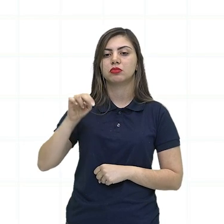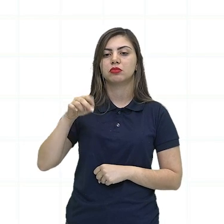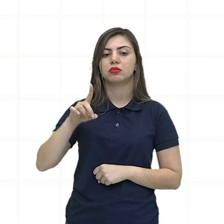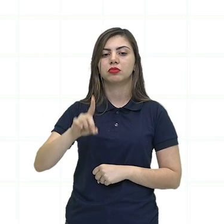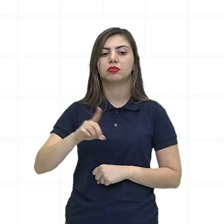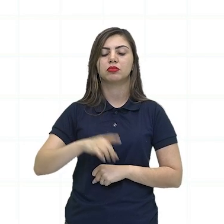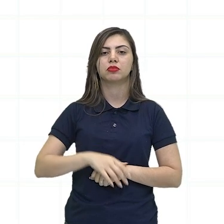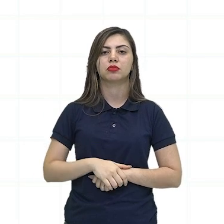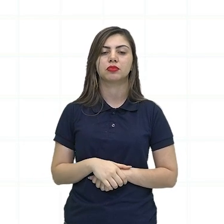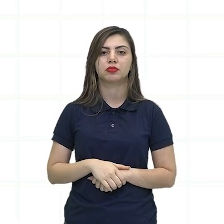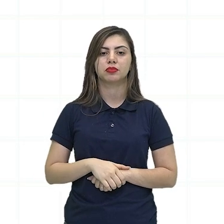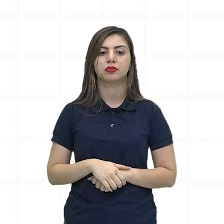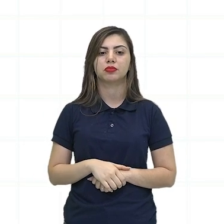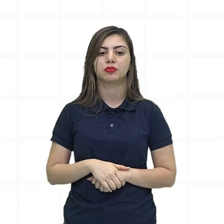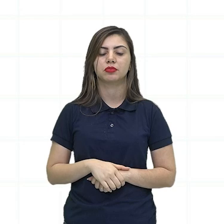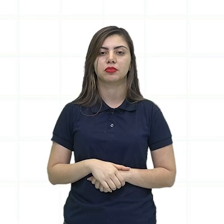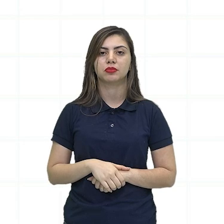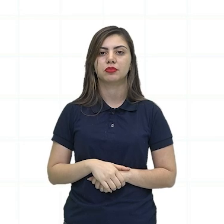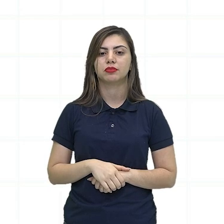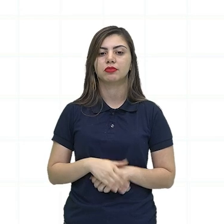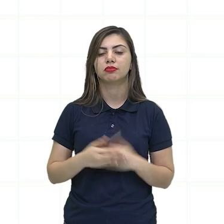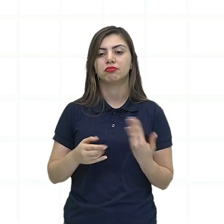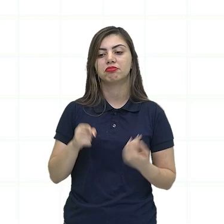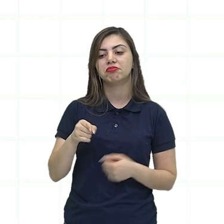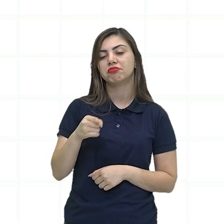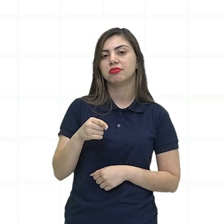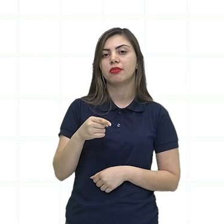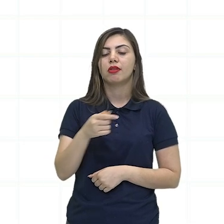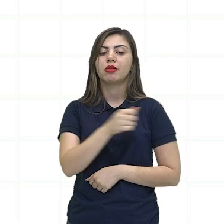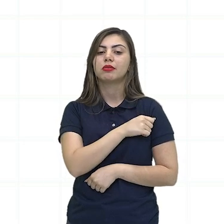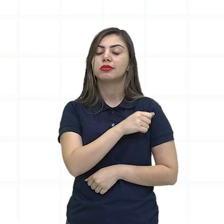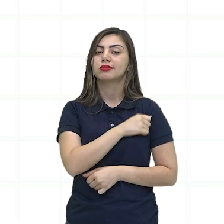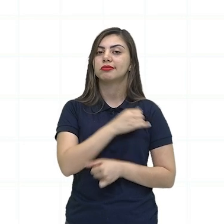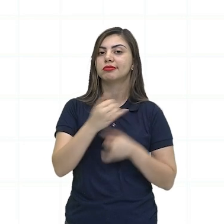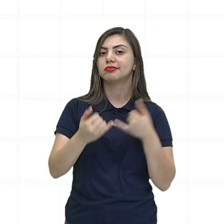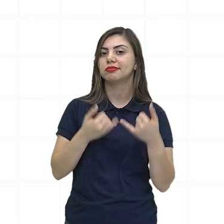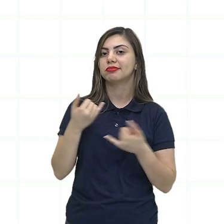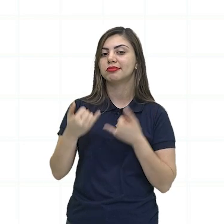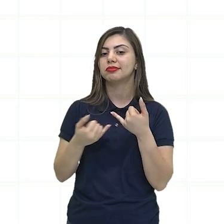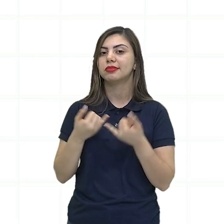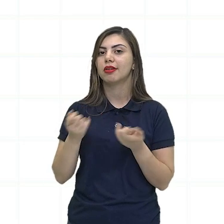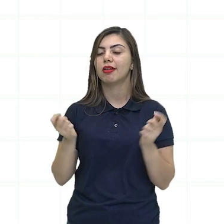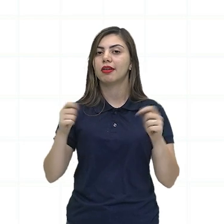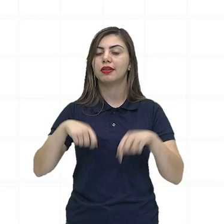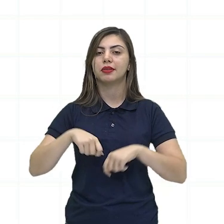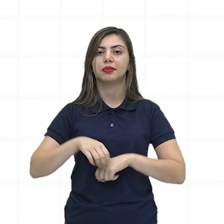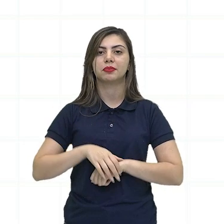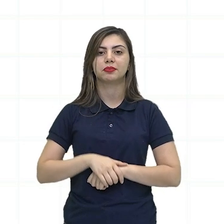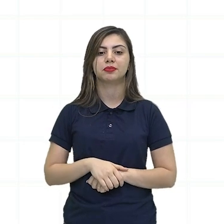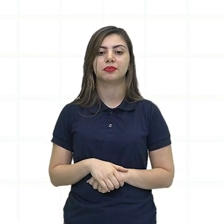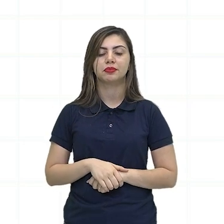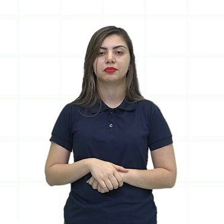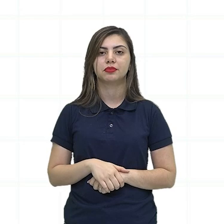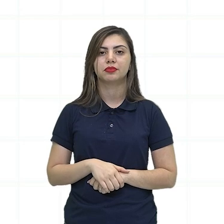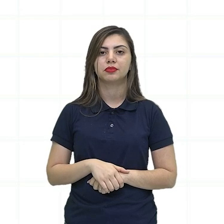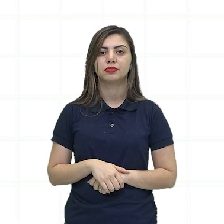play, para que os alunos brinquem, né? During breaks,